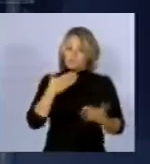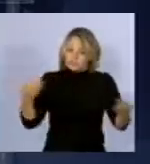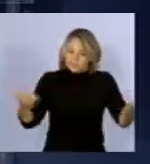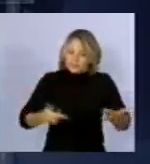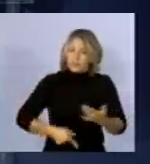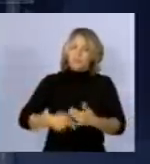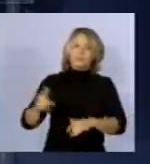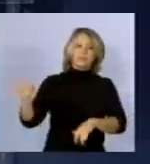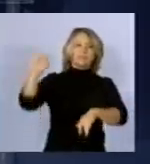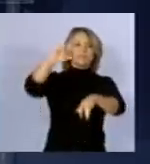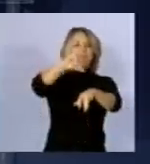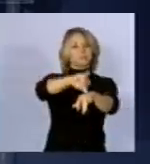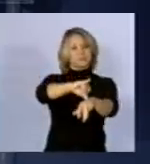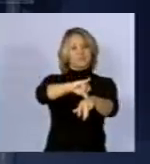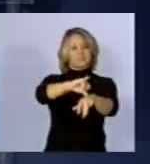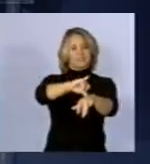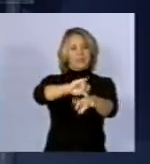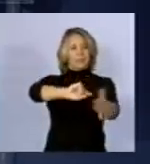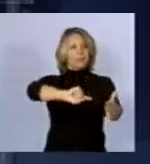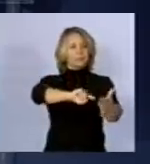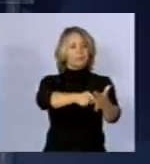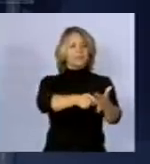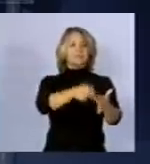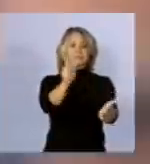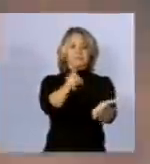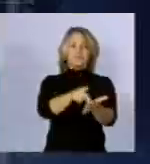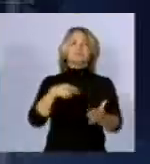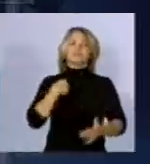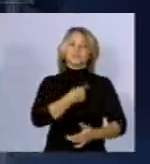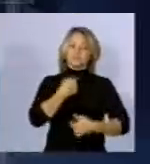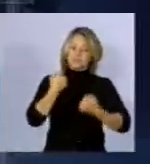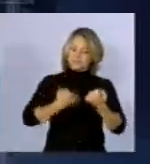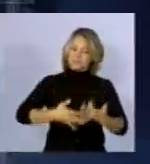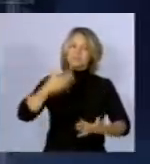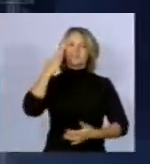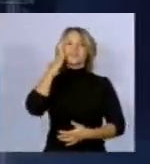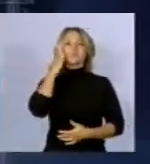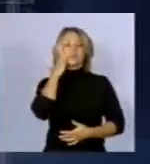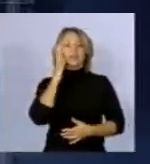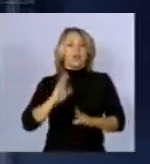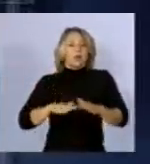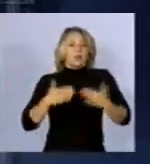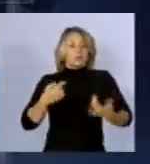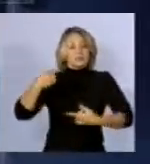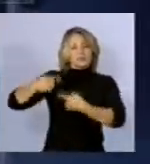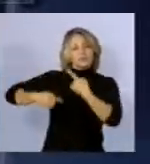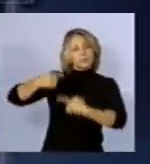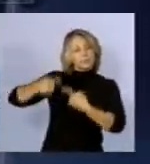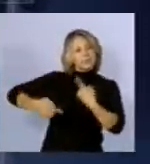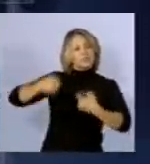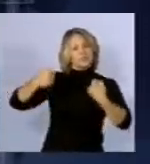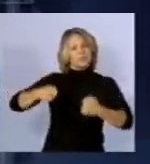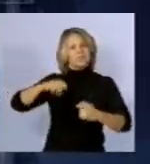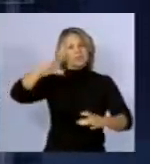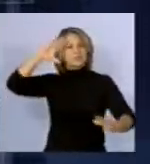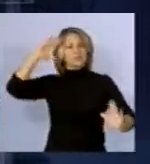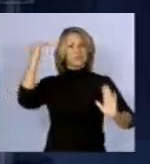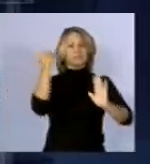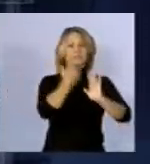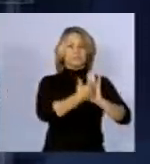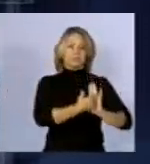o Ponto Central que nós temos que refletir aqui é e quais as políticas que devem ser adotadas